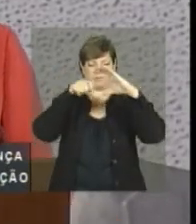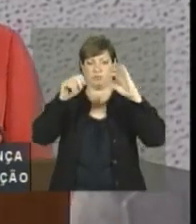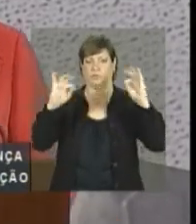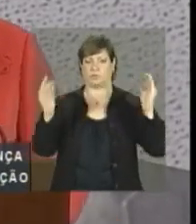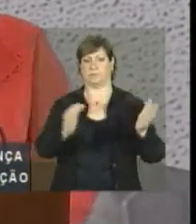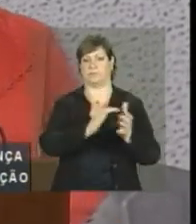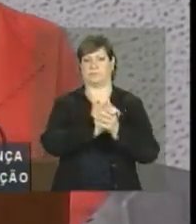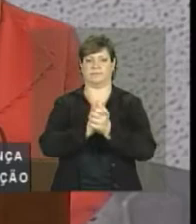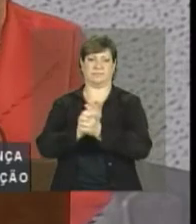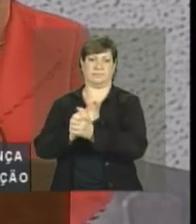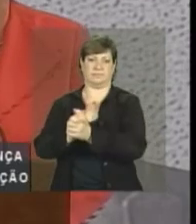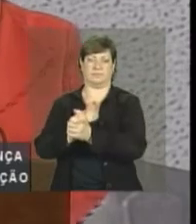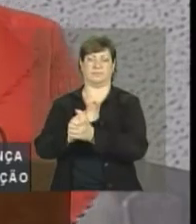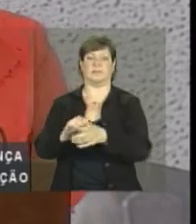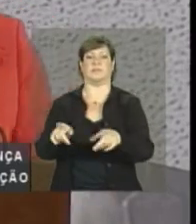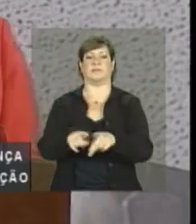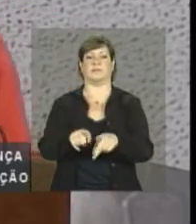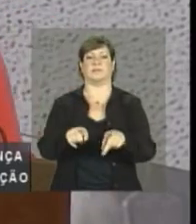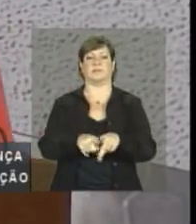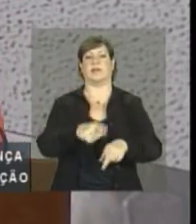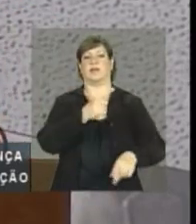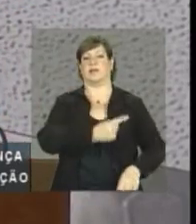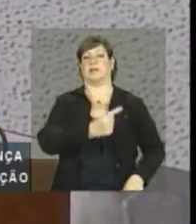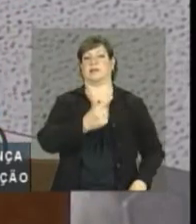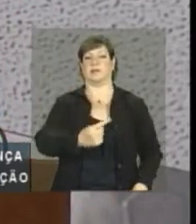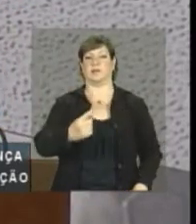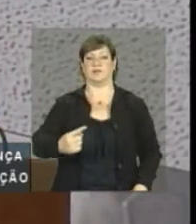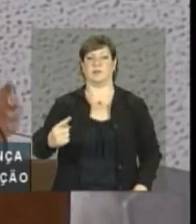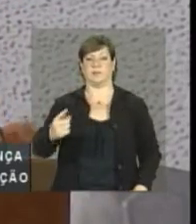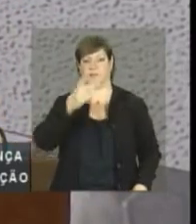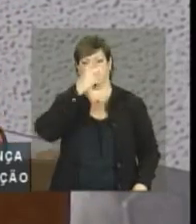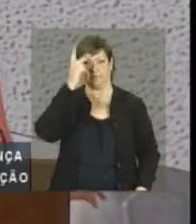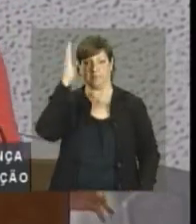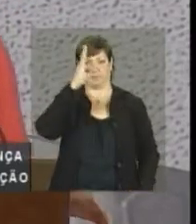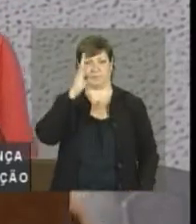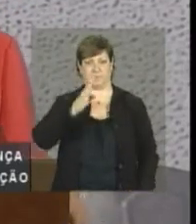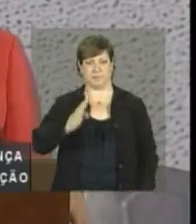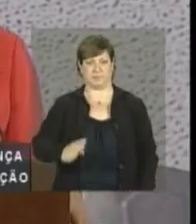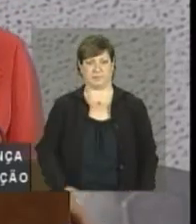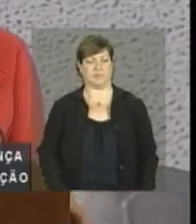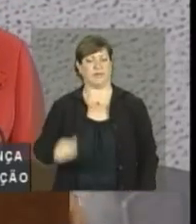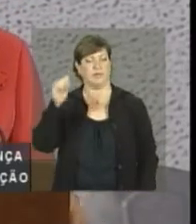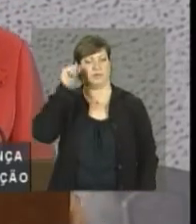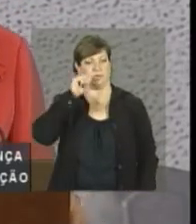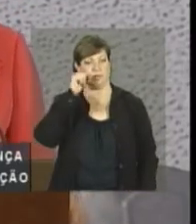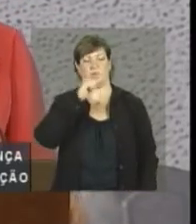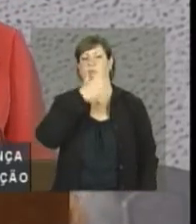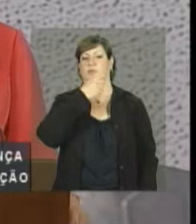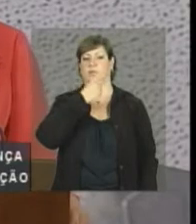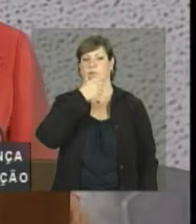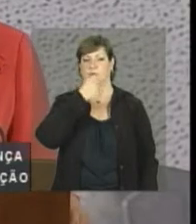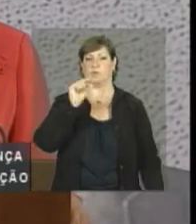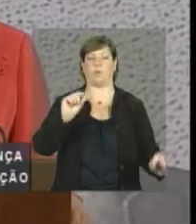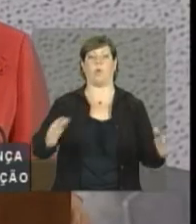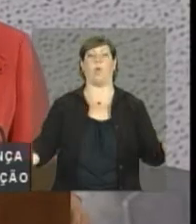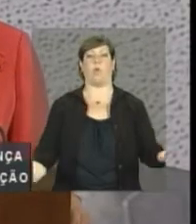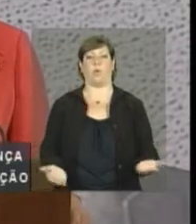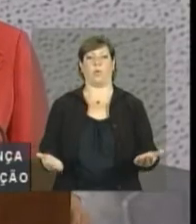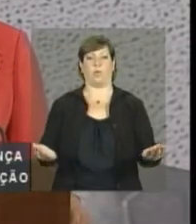cinegrafistas. Cumprimentar cada um dos brasileiros e brasileiras que hoje